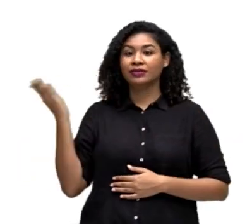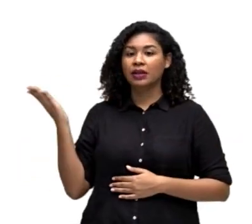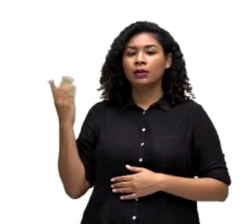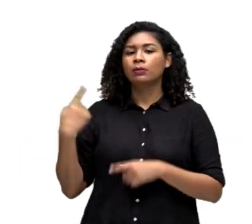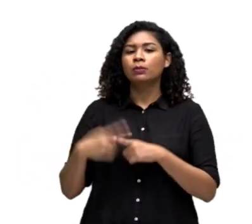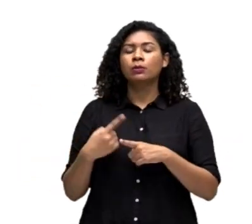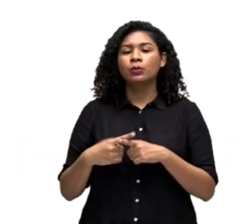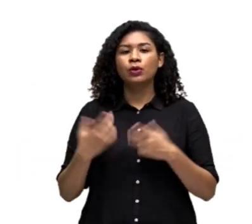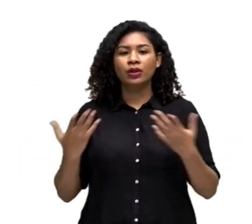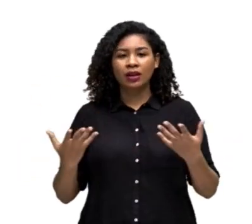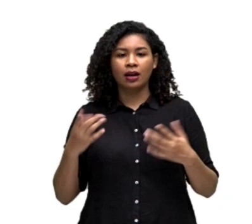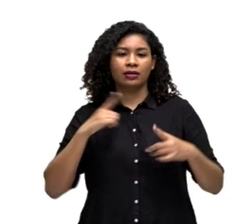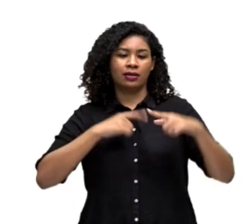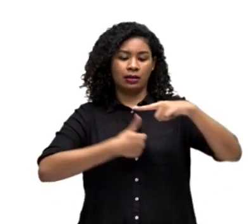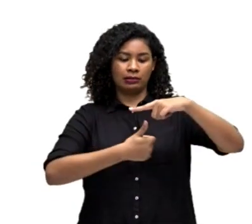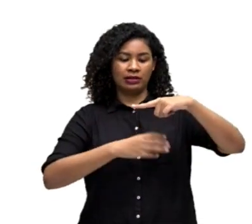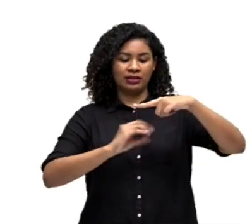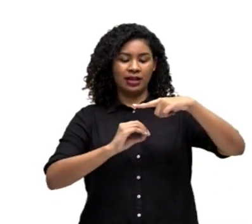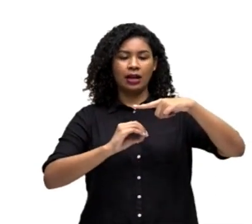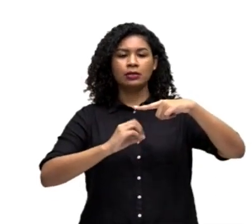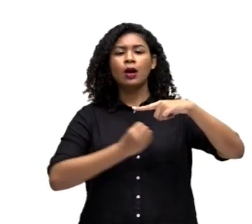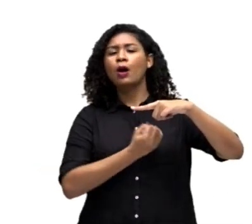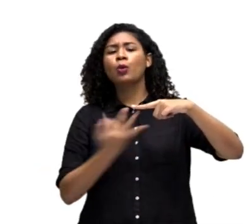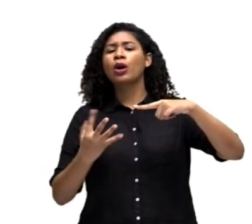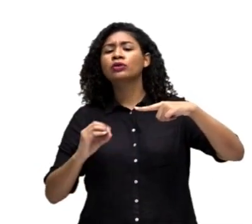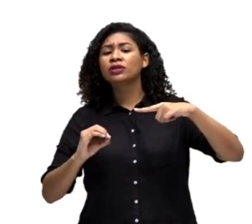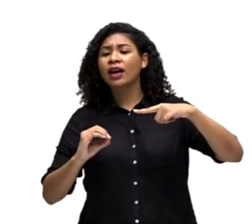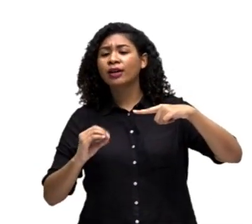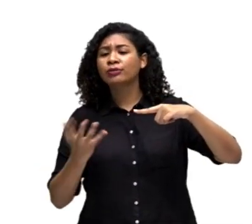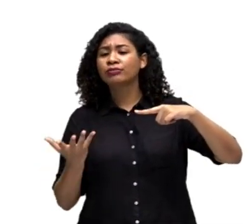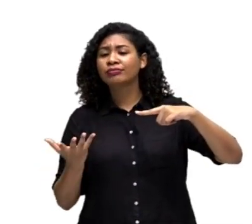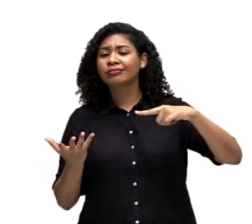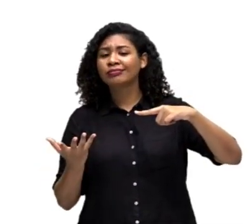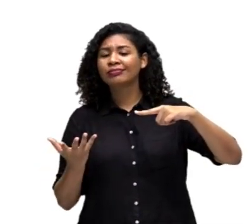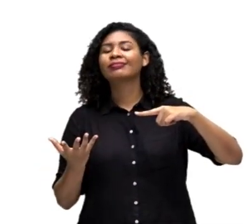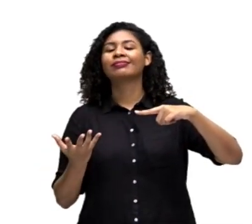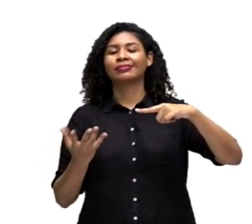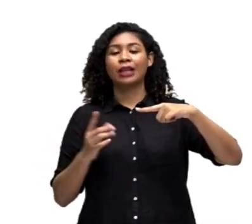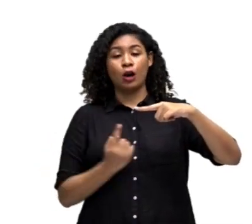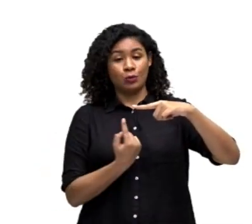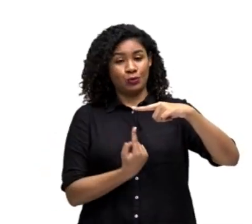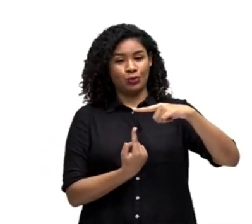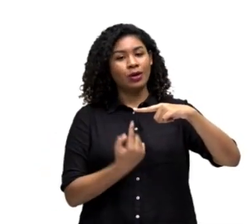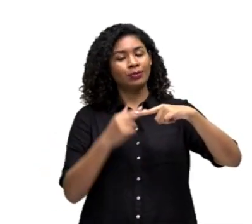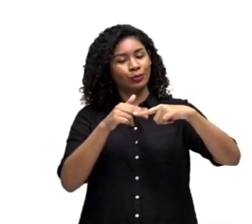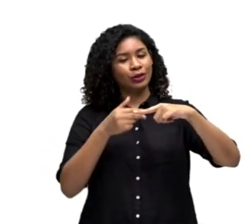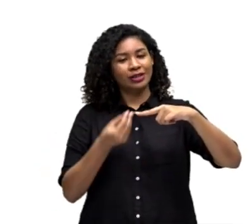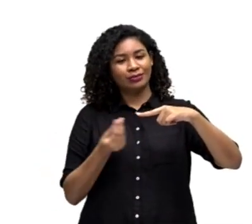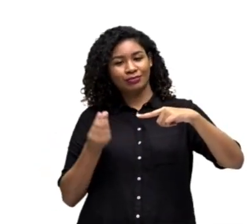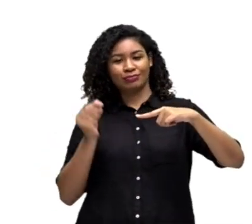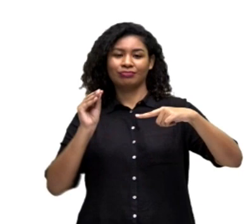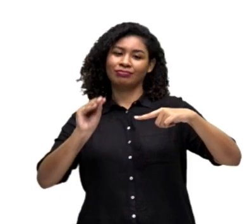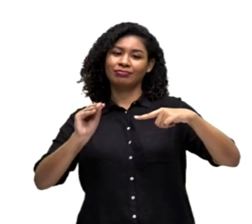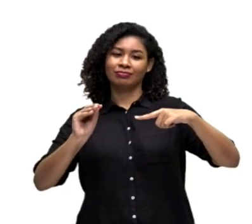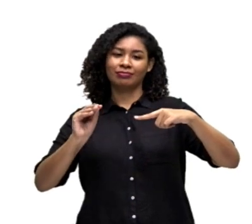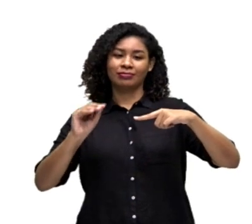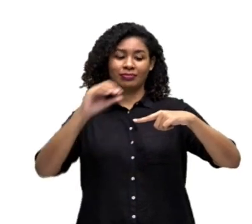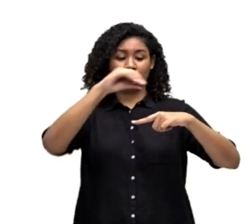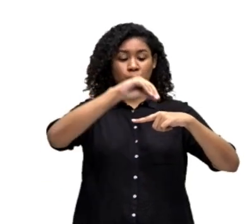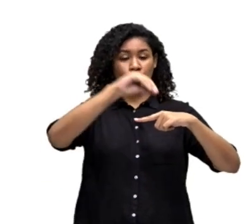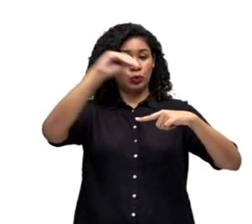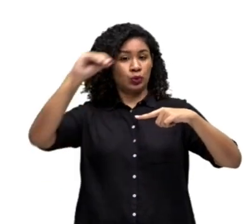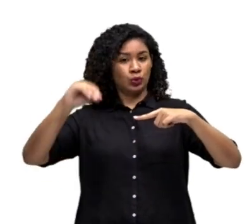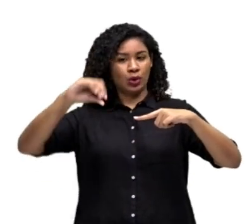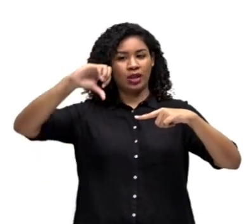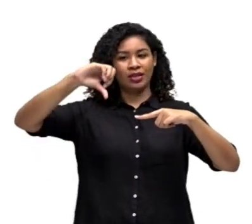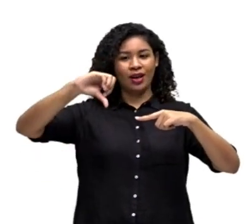nosso denominador vale 10. Ou seja, já que 10 possui apenas um zero, automaticamente, então, o